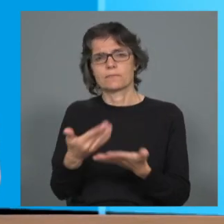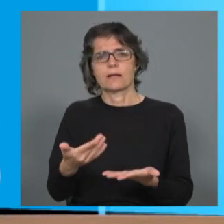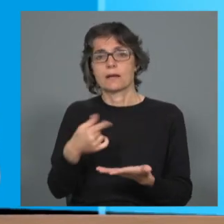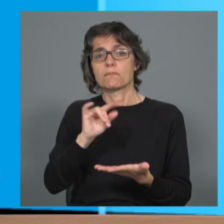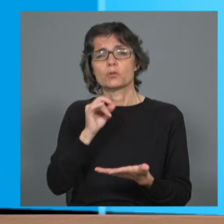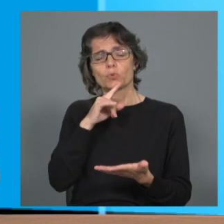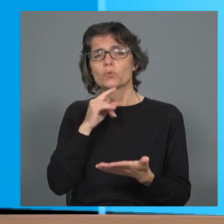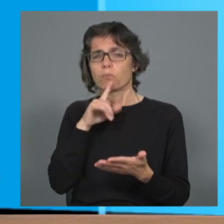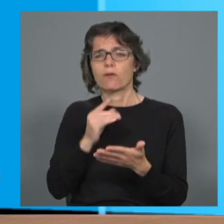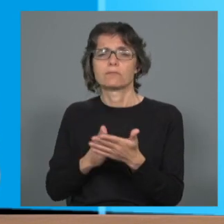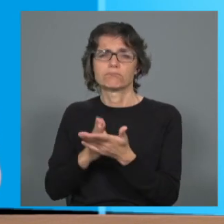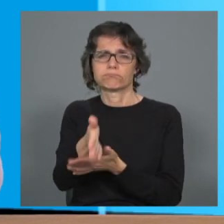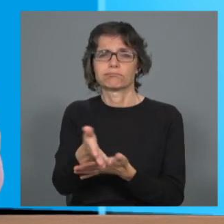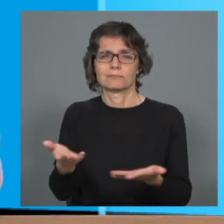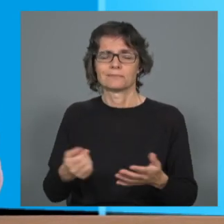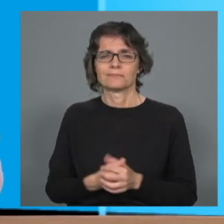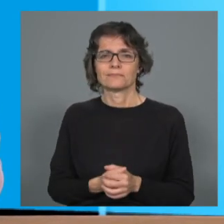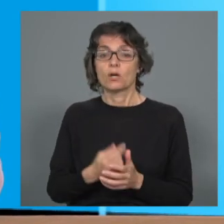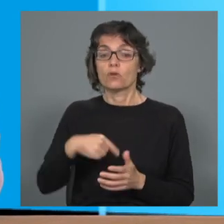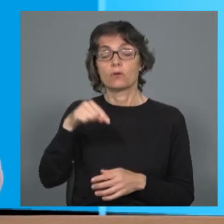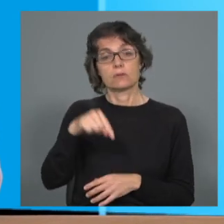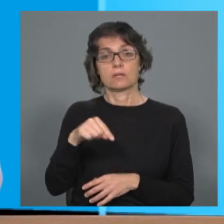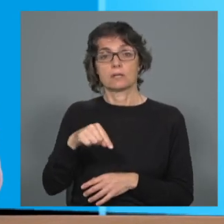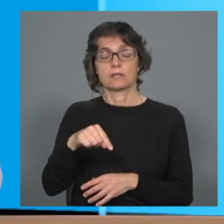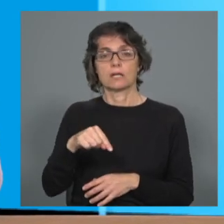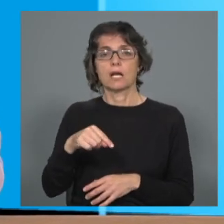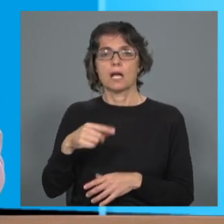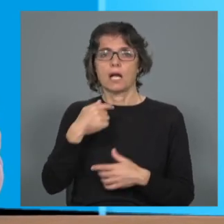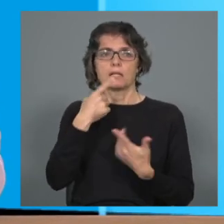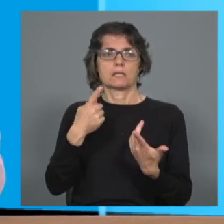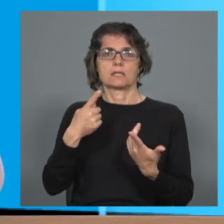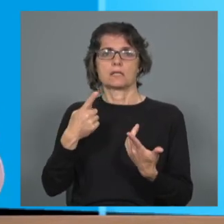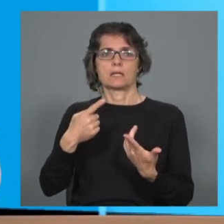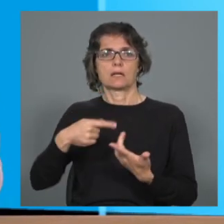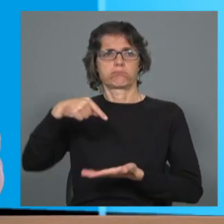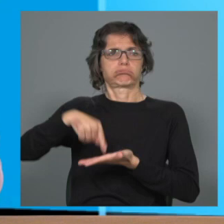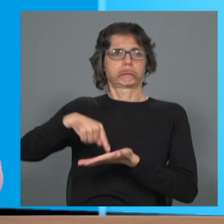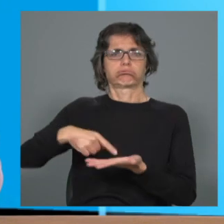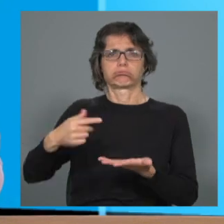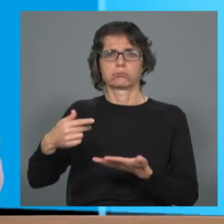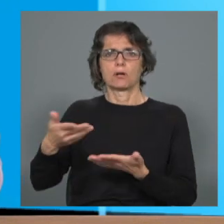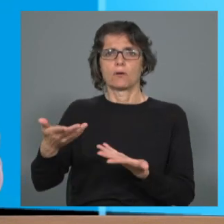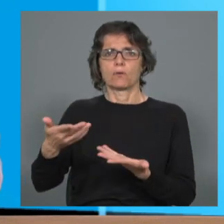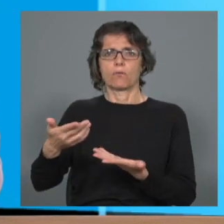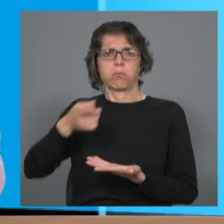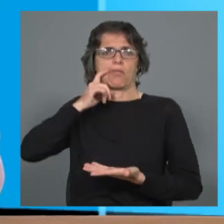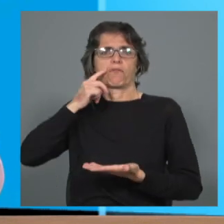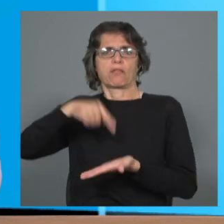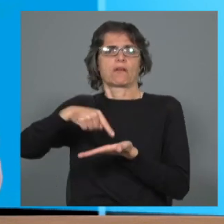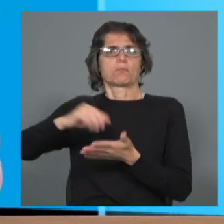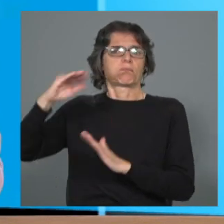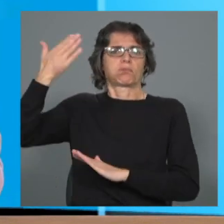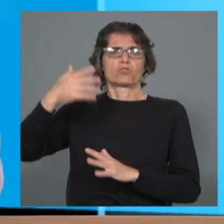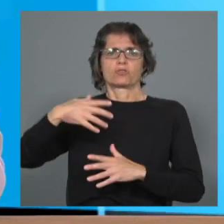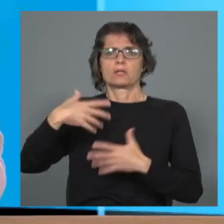nós não estamos aqui a levantar bandeiras, não estamos aqui a